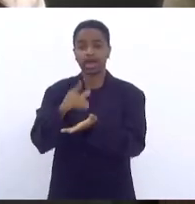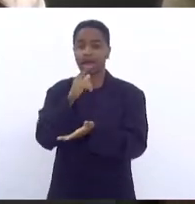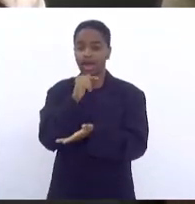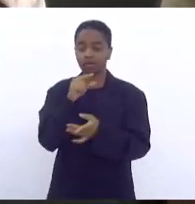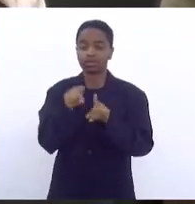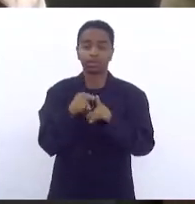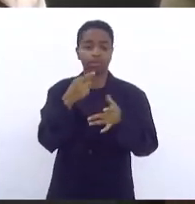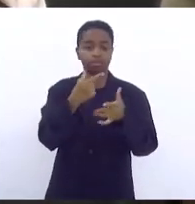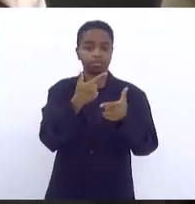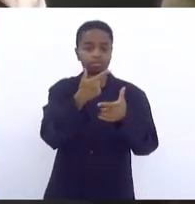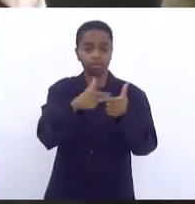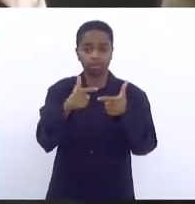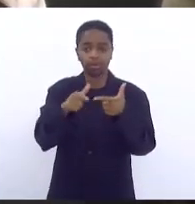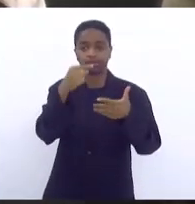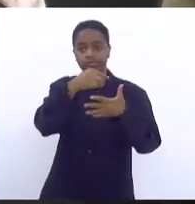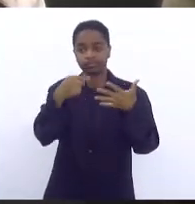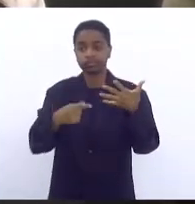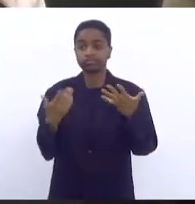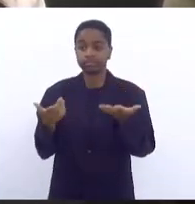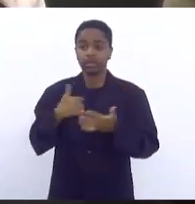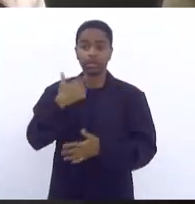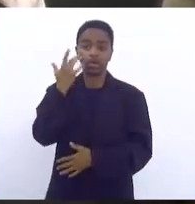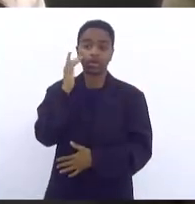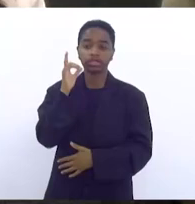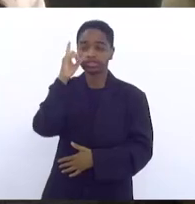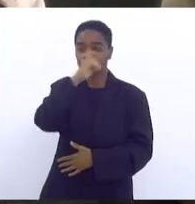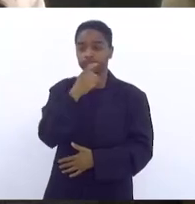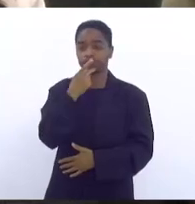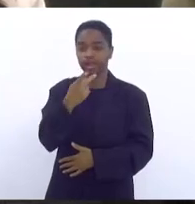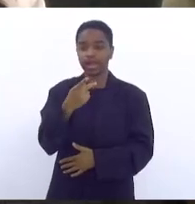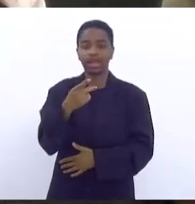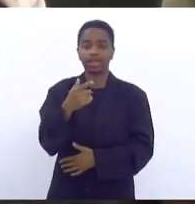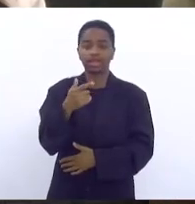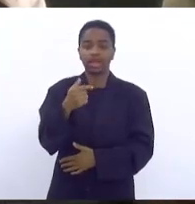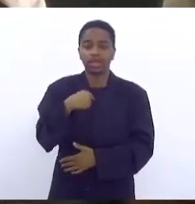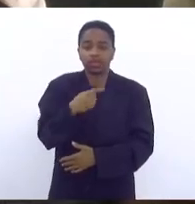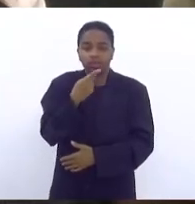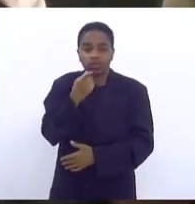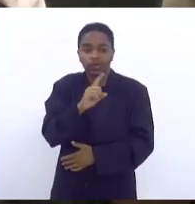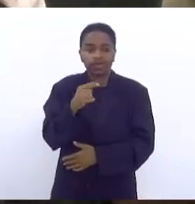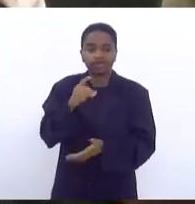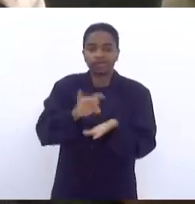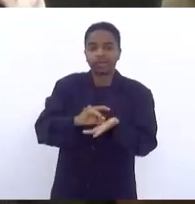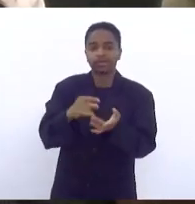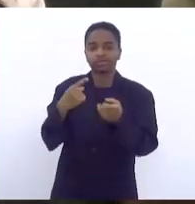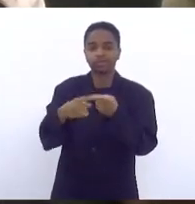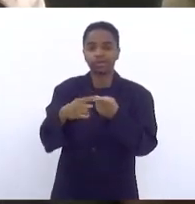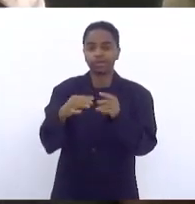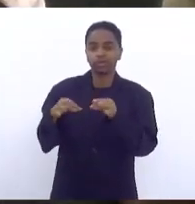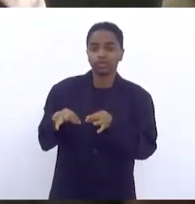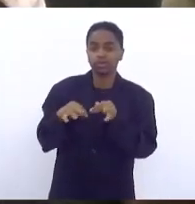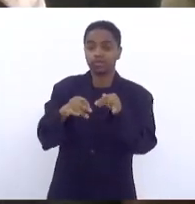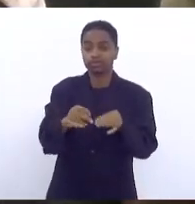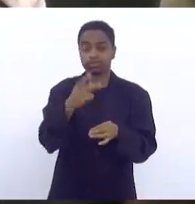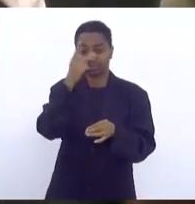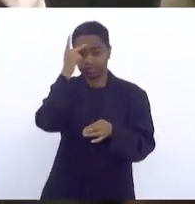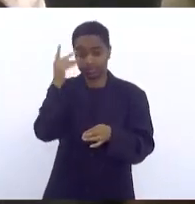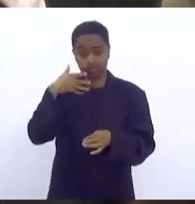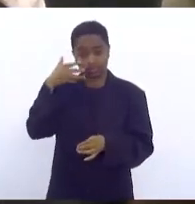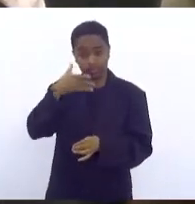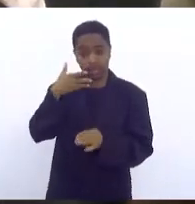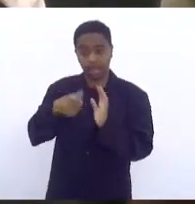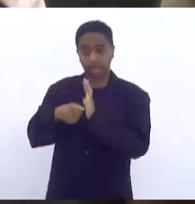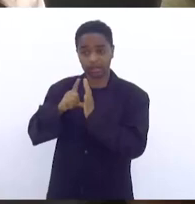então eu acho complicado falar né que isso é uma desonestidade tá de todas as pessoas que eh falaram aqui